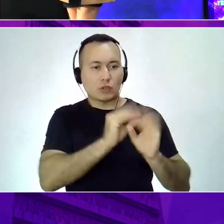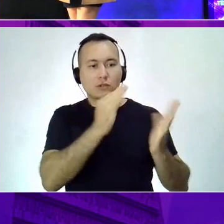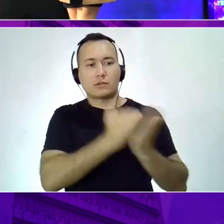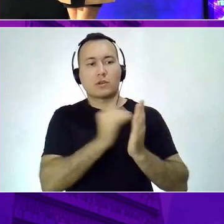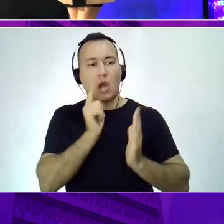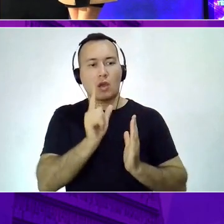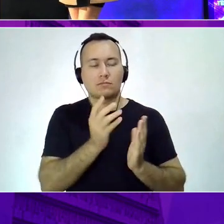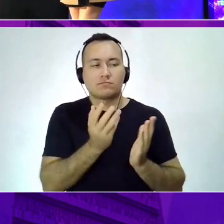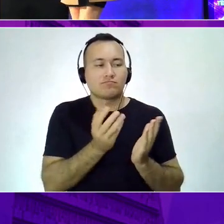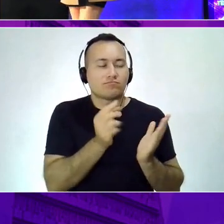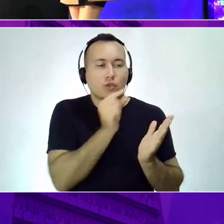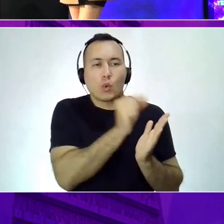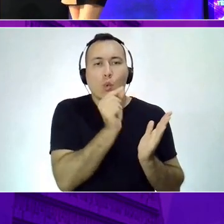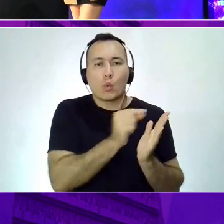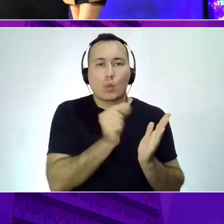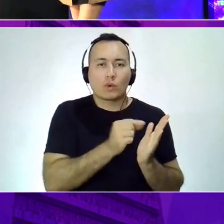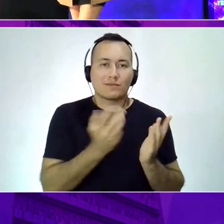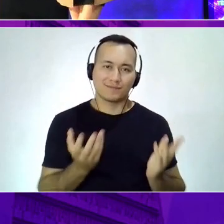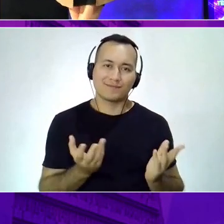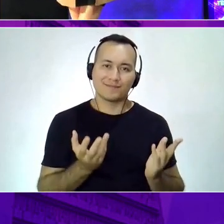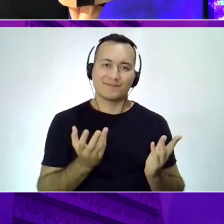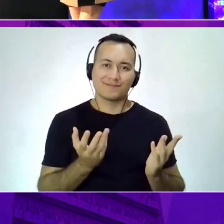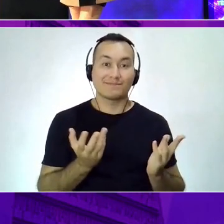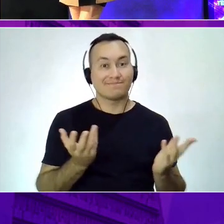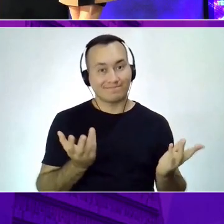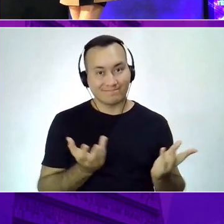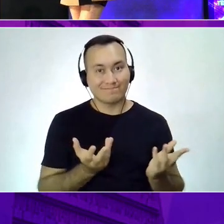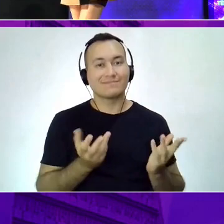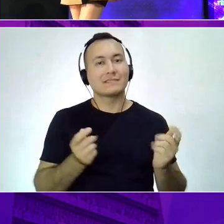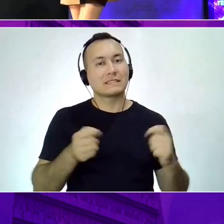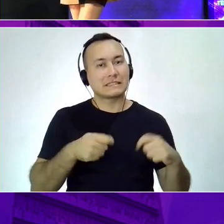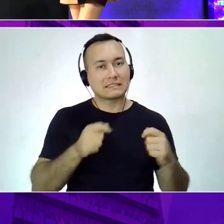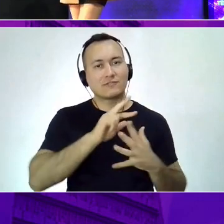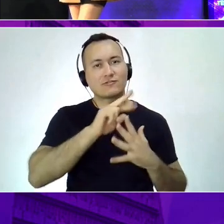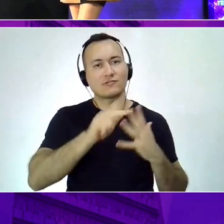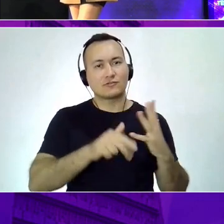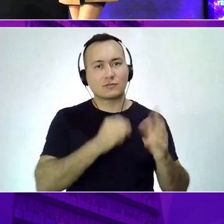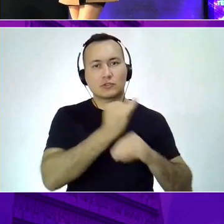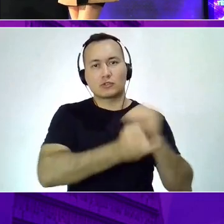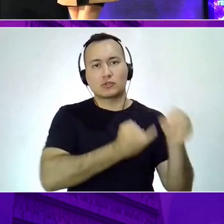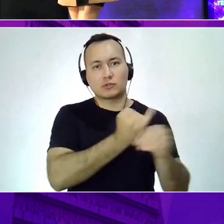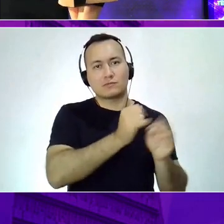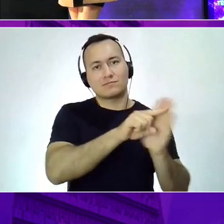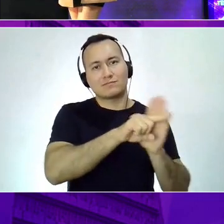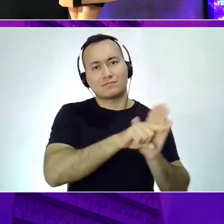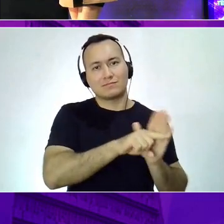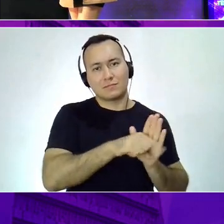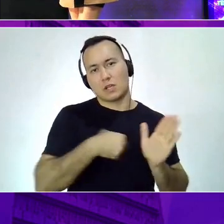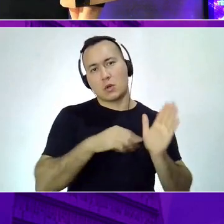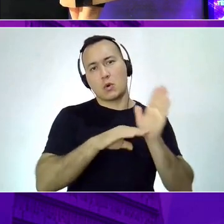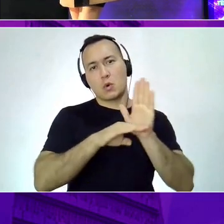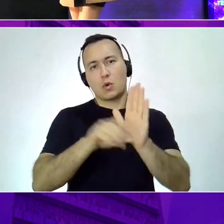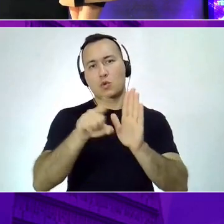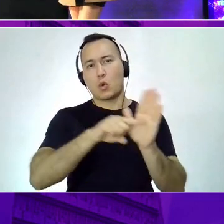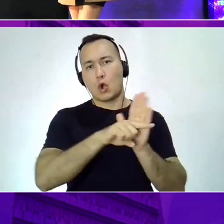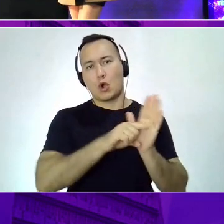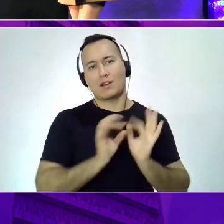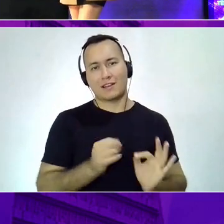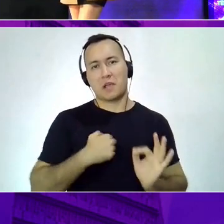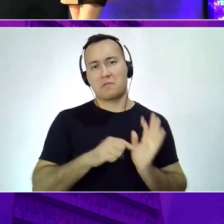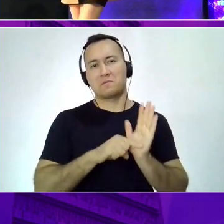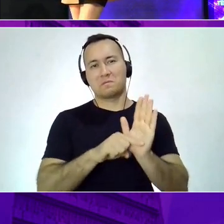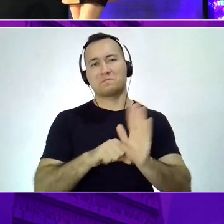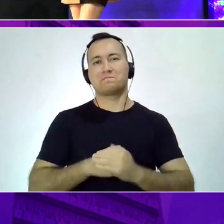se vocês quiserem olhar na internet, vocês vão achar. O que eu vou tentar trazer é contextualizar dentro do que eu já passei.